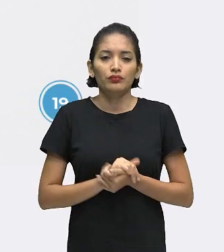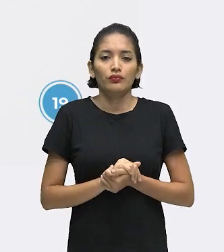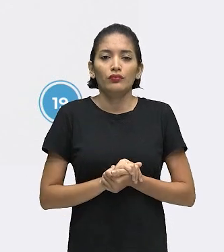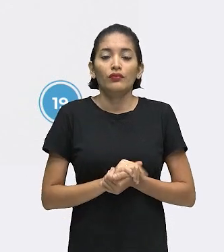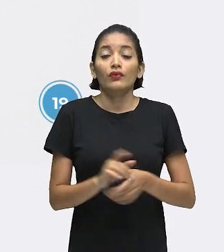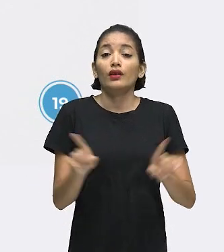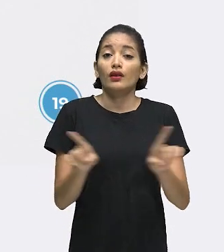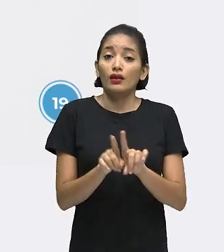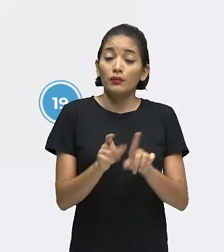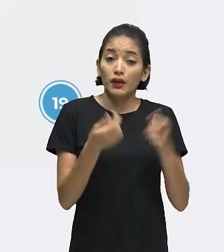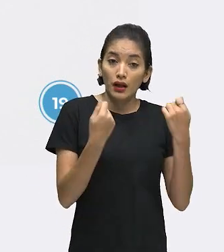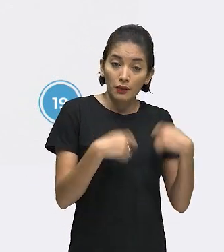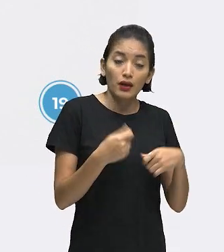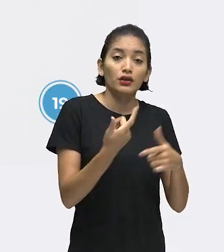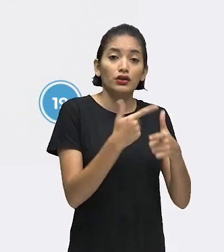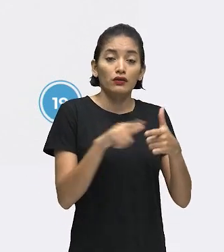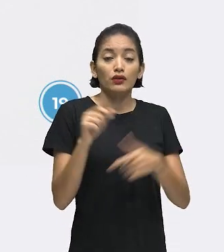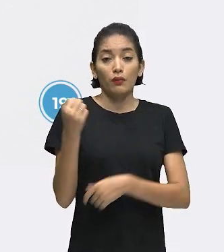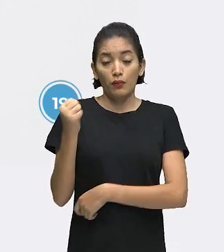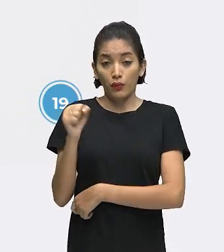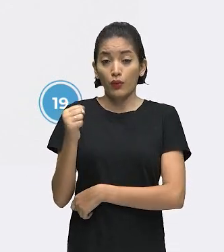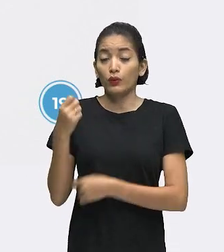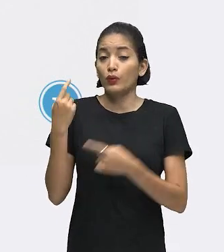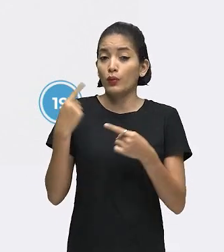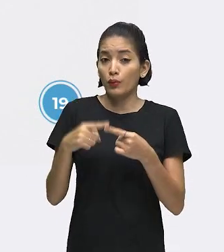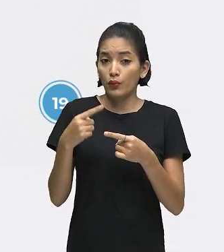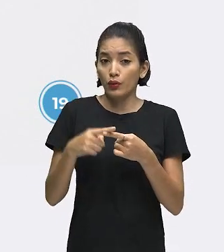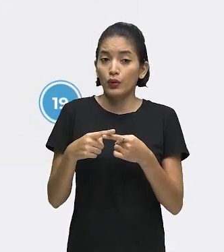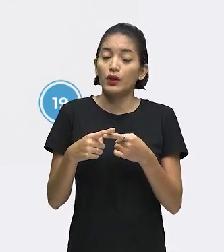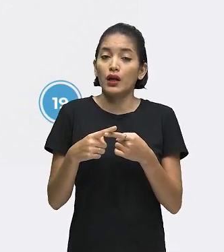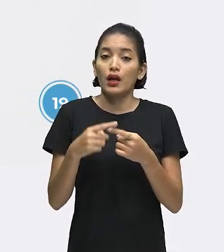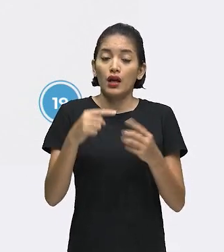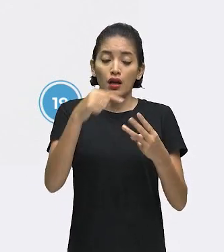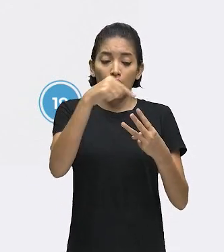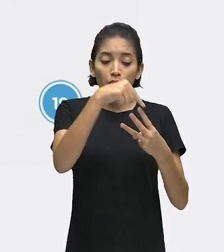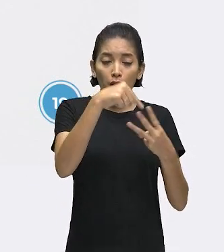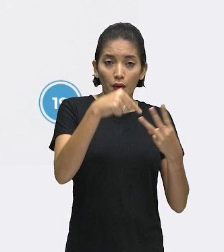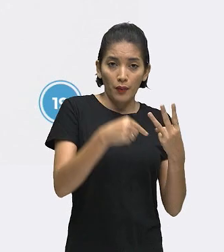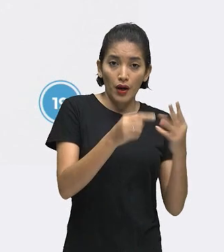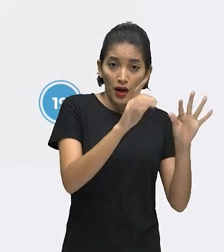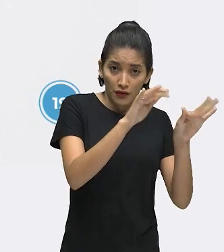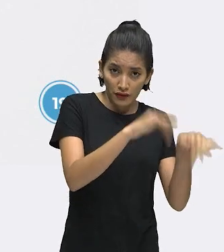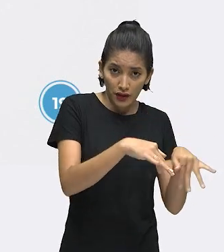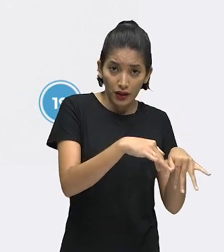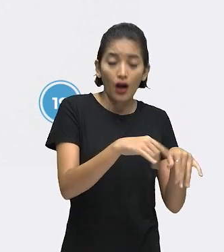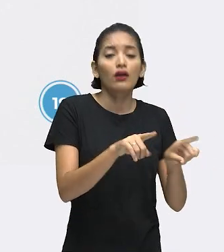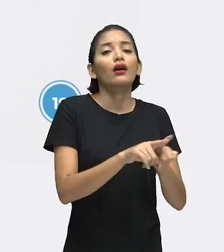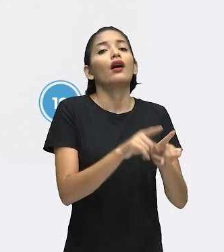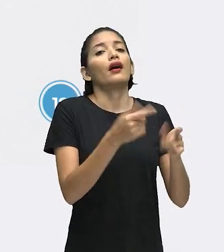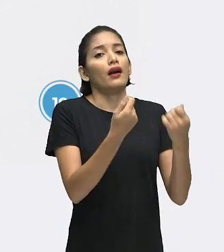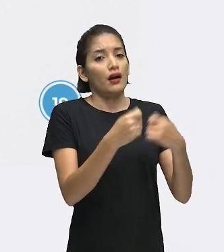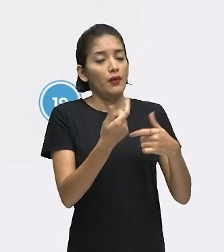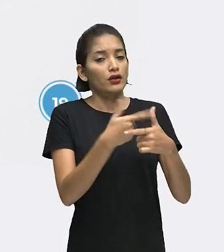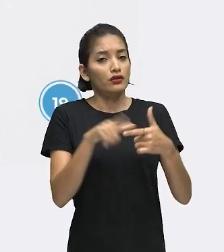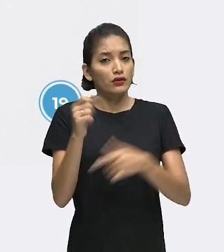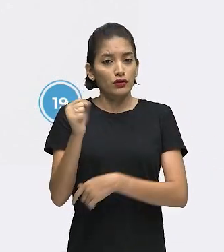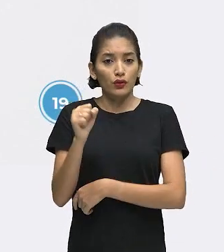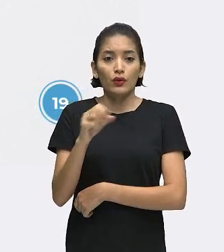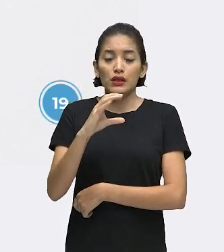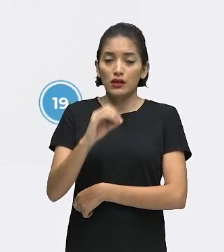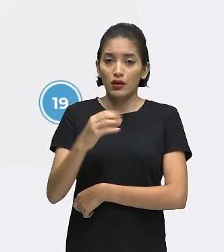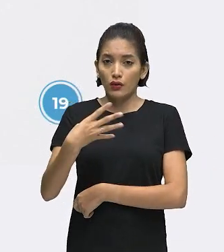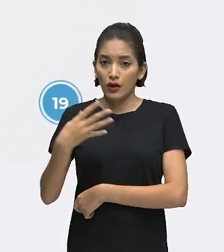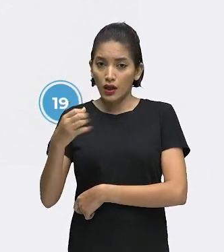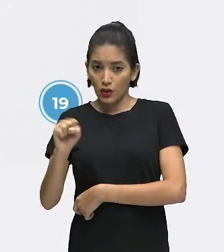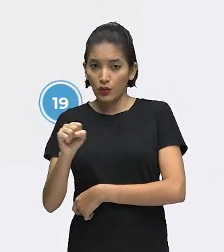também vai ser divisível por 8, porque os 3 últimos algarismos são divisíveis por 8. 0,48 é